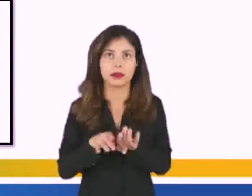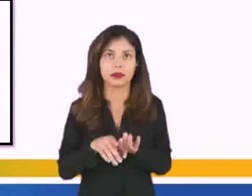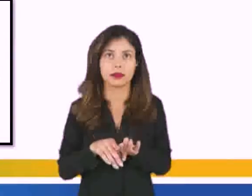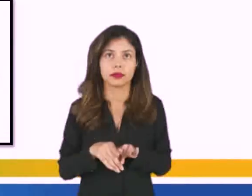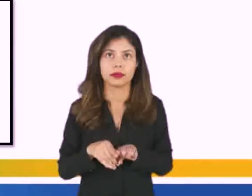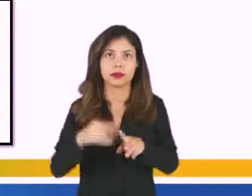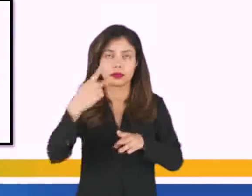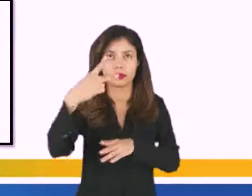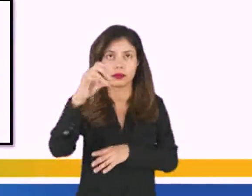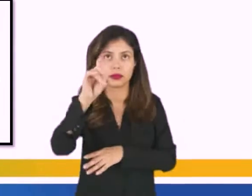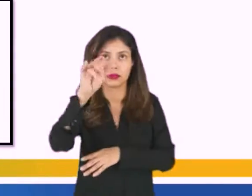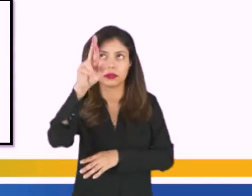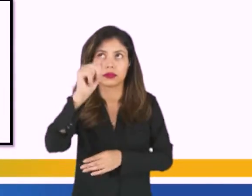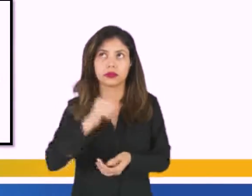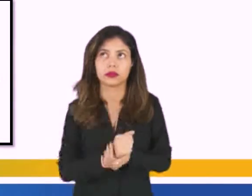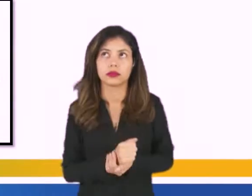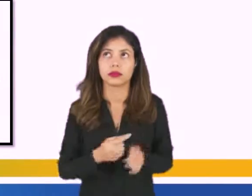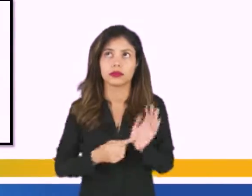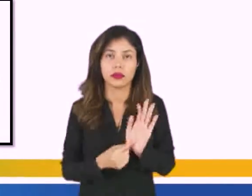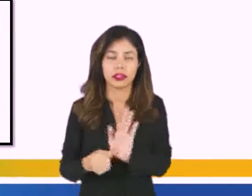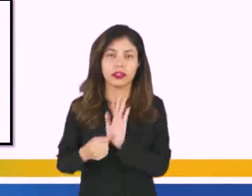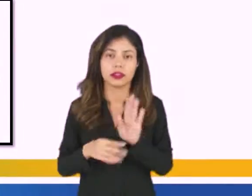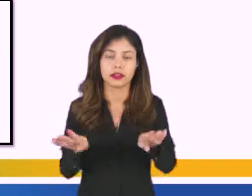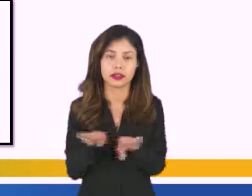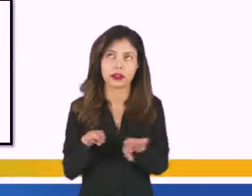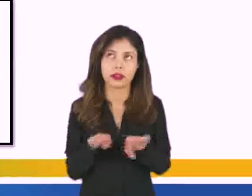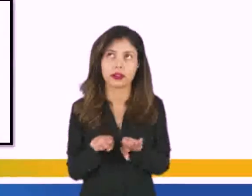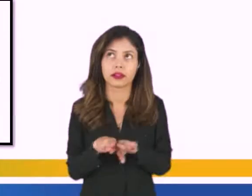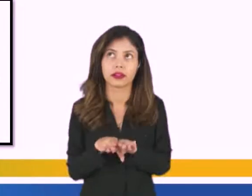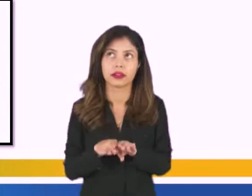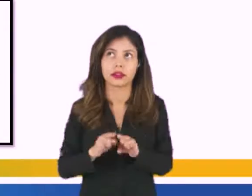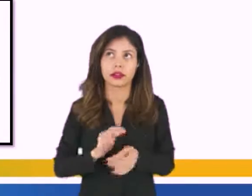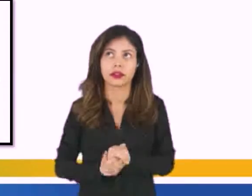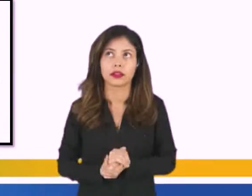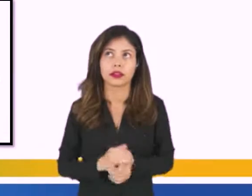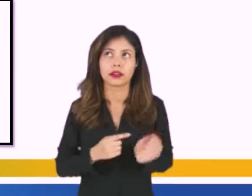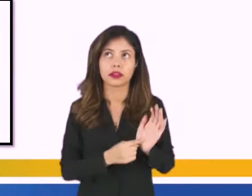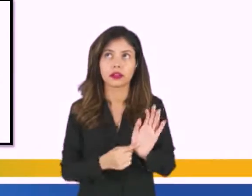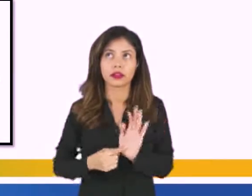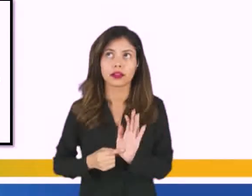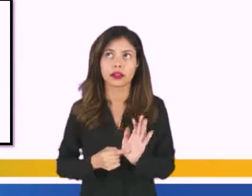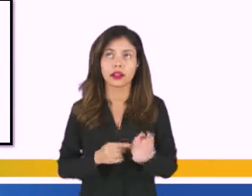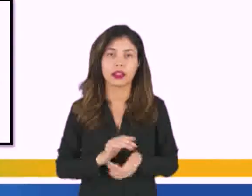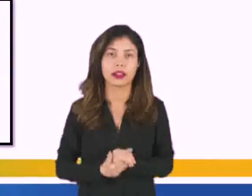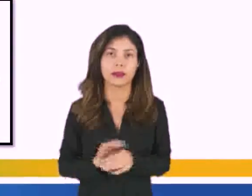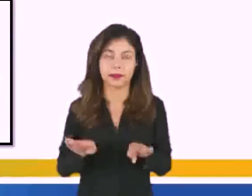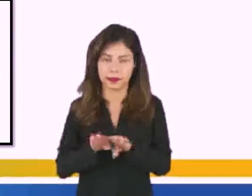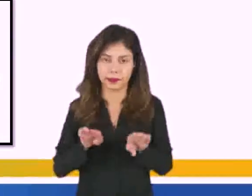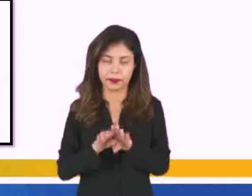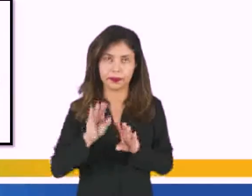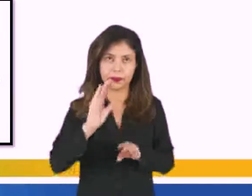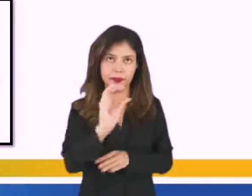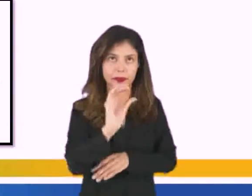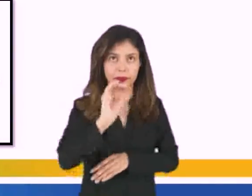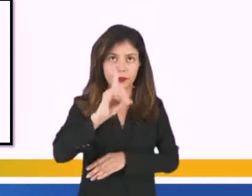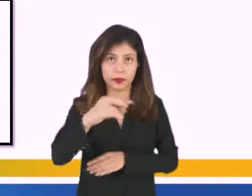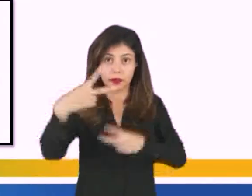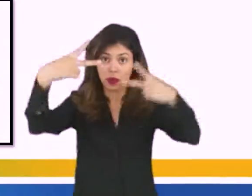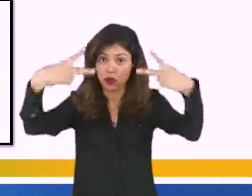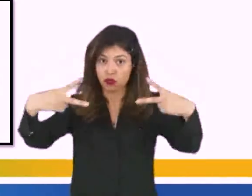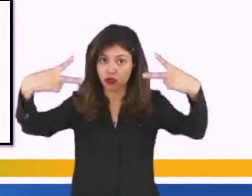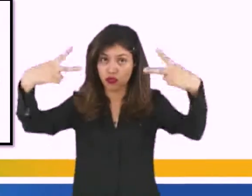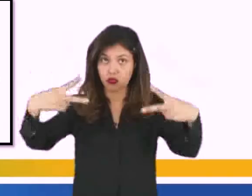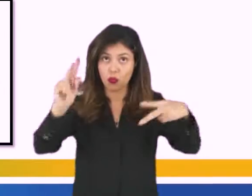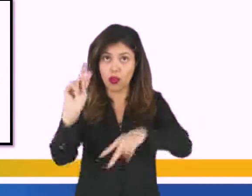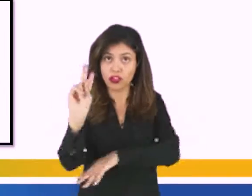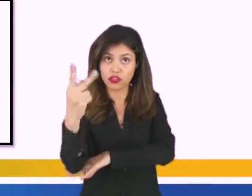nós temos a ligação por dipolo permanente ou dipolo-dipolo e as ligações de hidrogênio, gente,